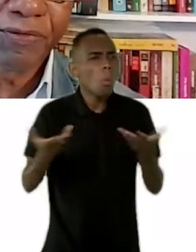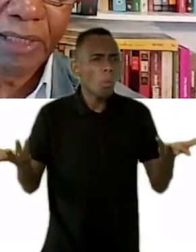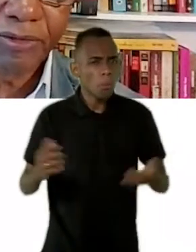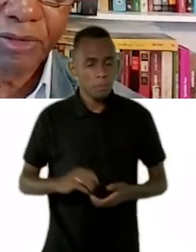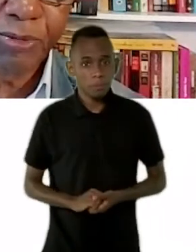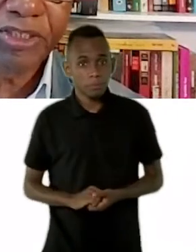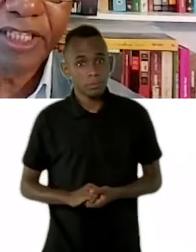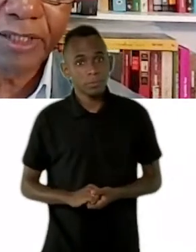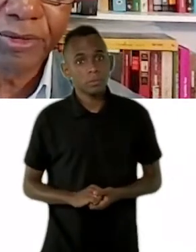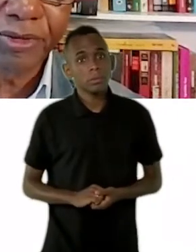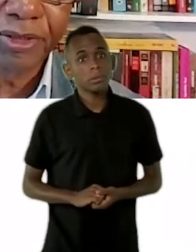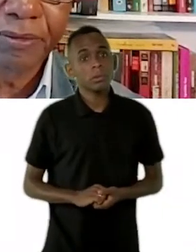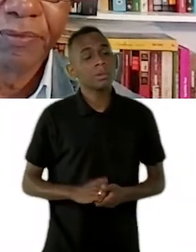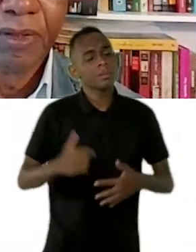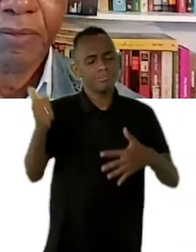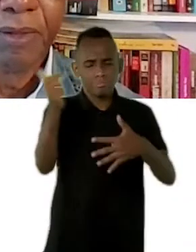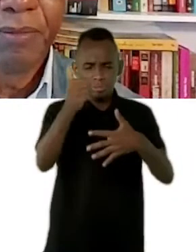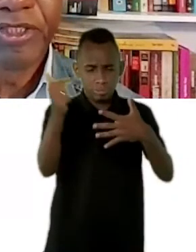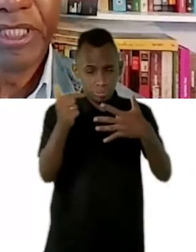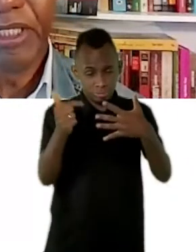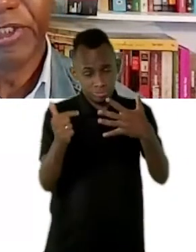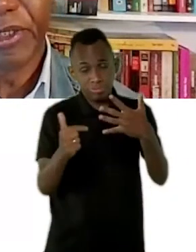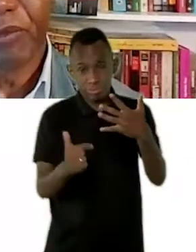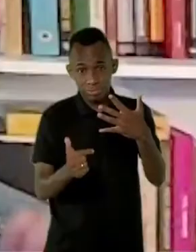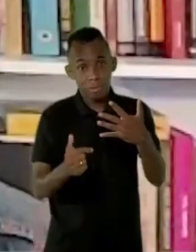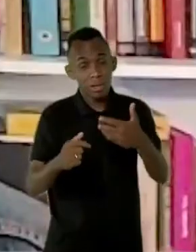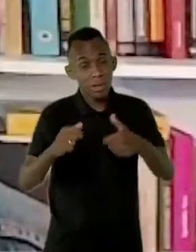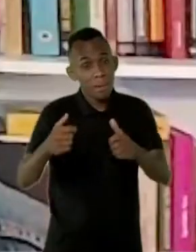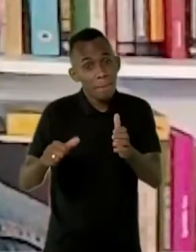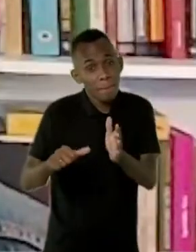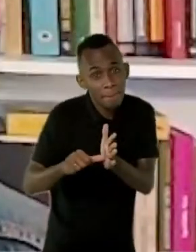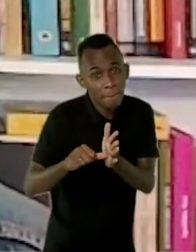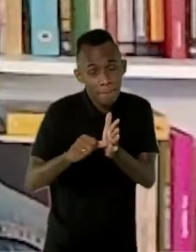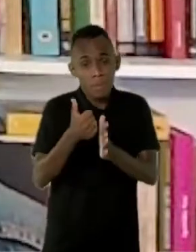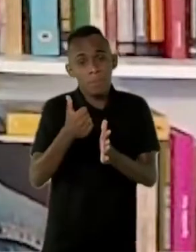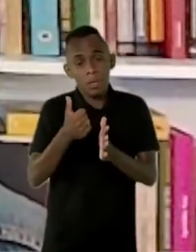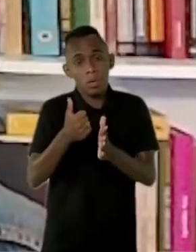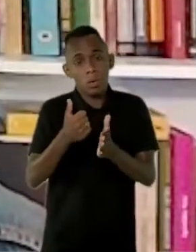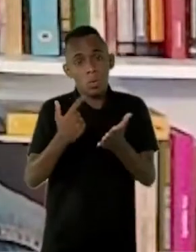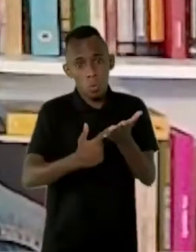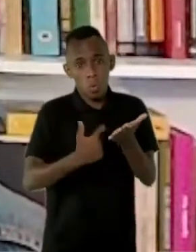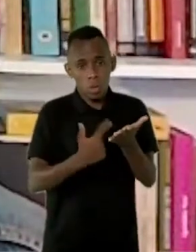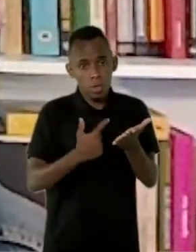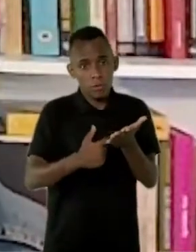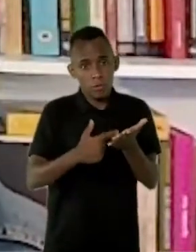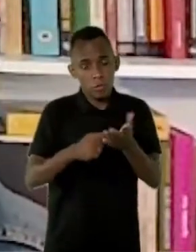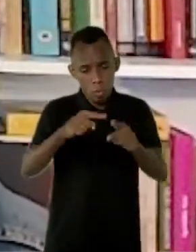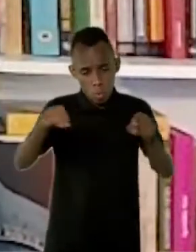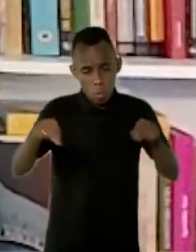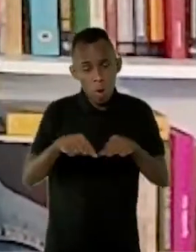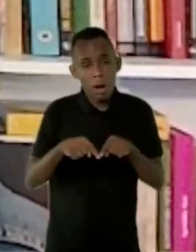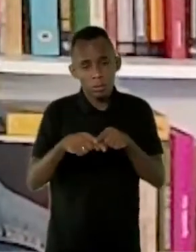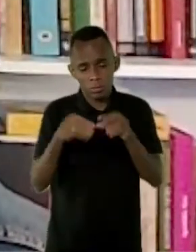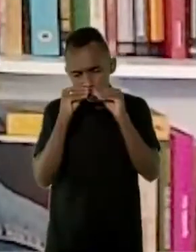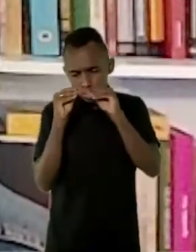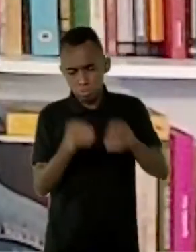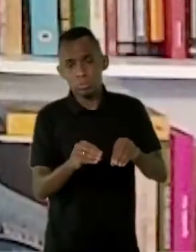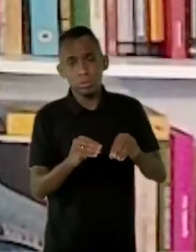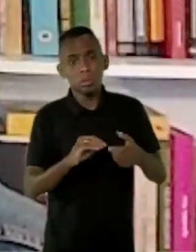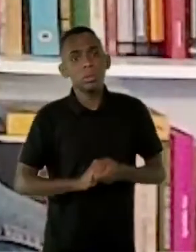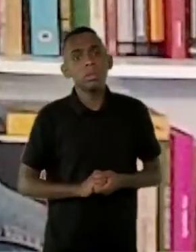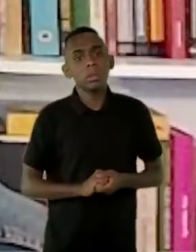São vários os processos, né? Primeiro é o seguinte, quer dizer, o Quarto de Despejo, ele teve um grande